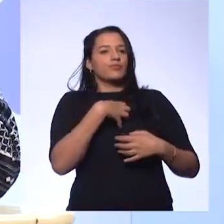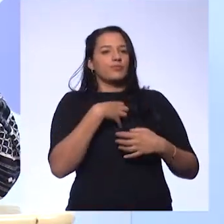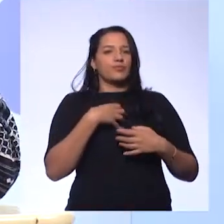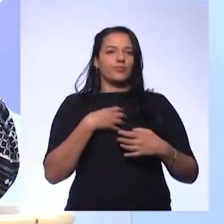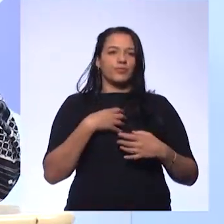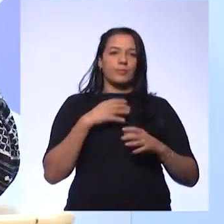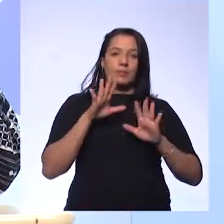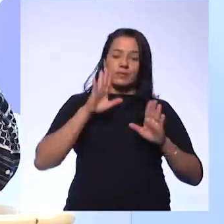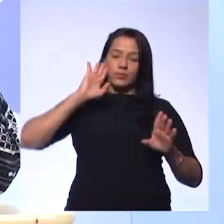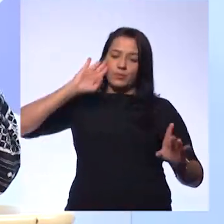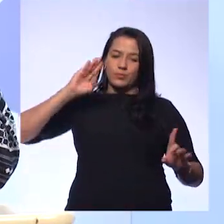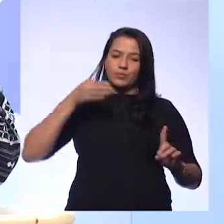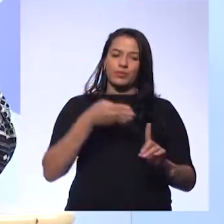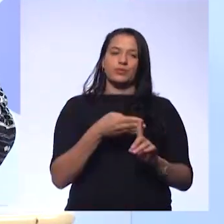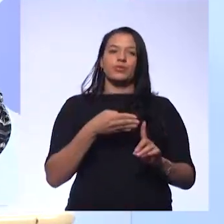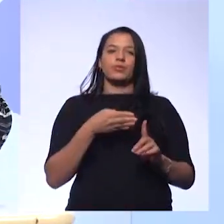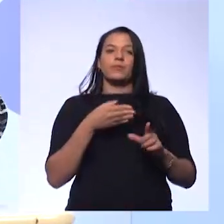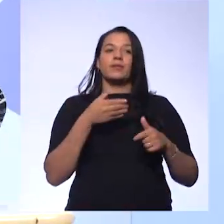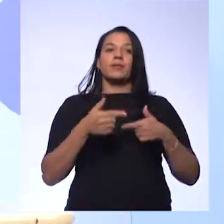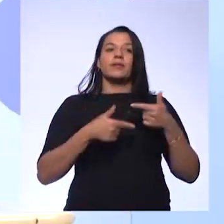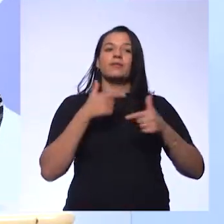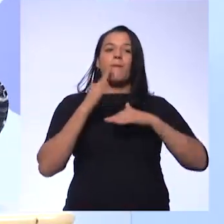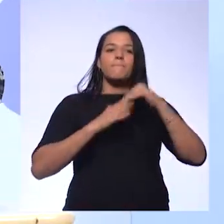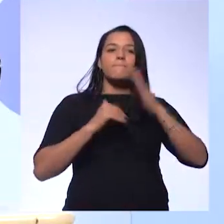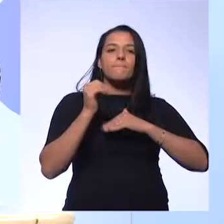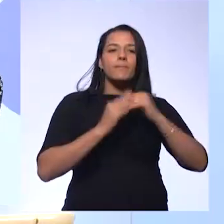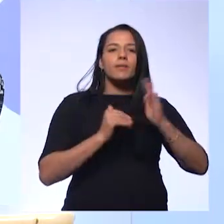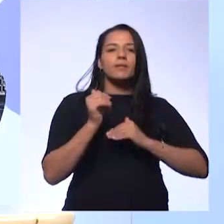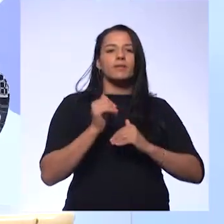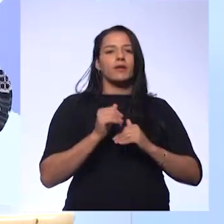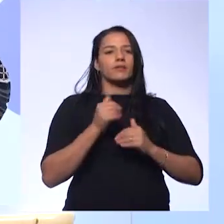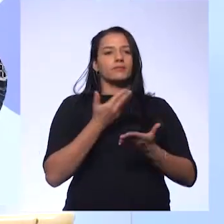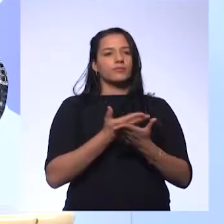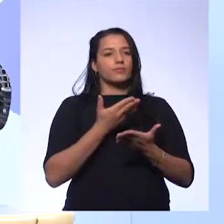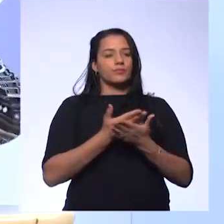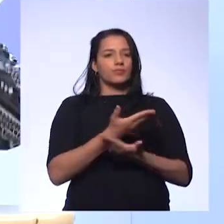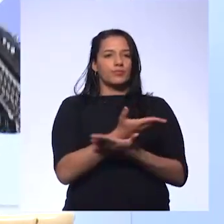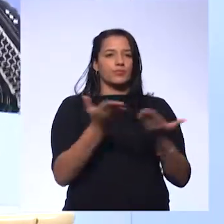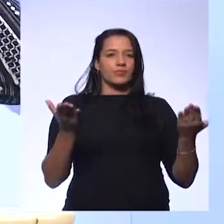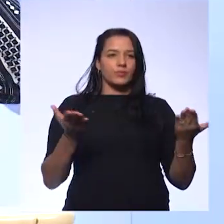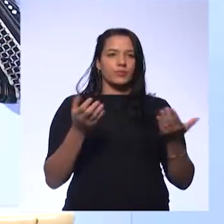mas o nosso objetivo é trabalhar as habilidades com os estudantes,